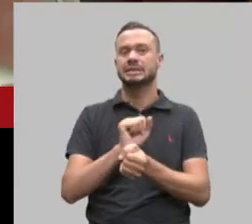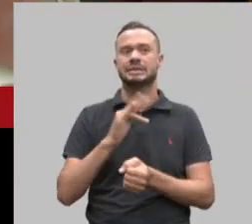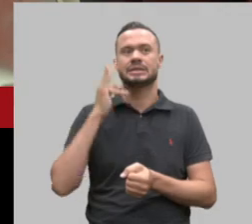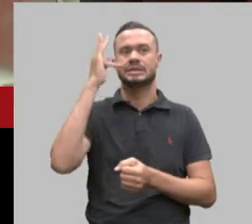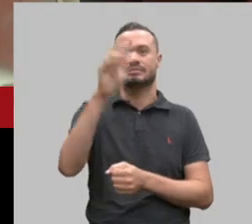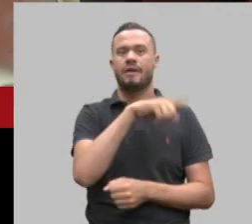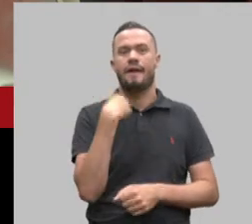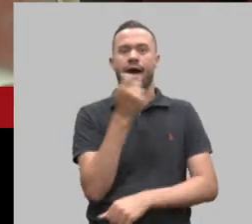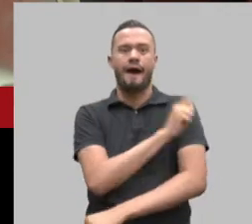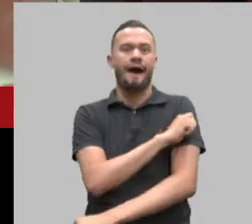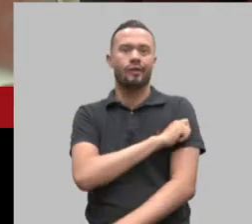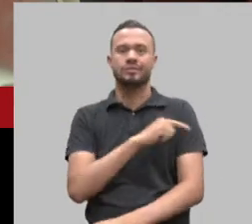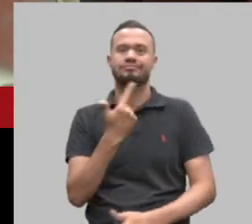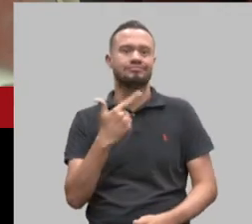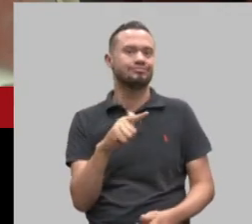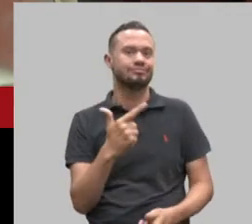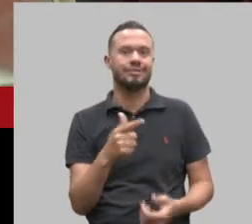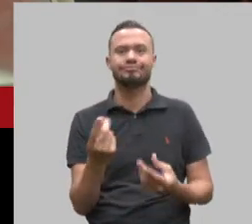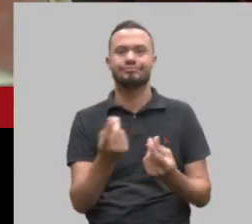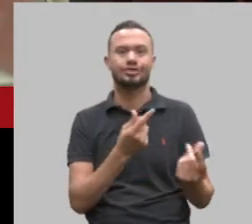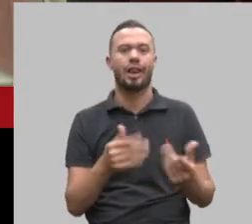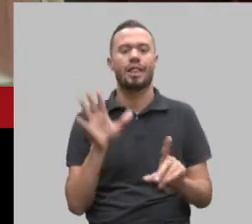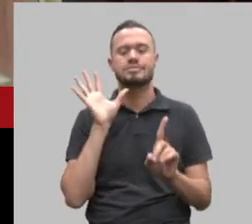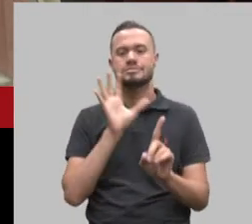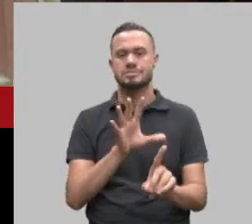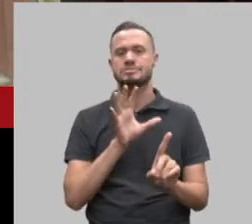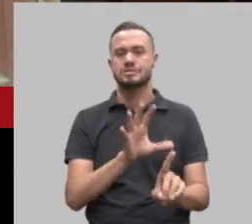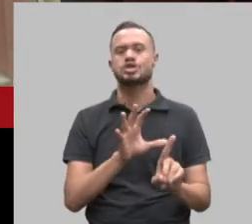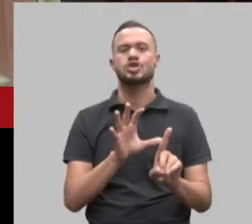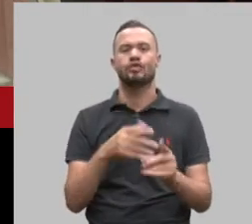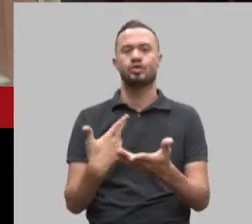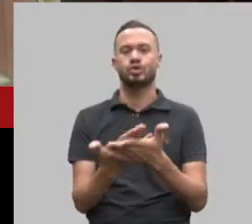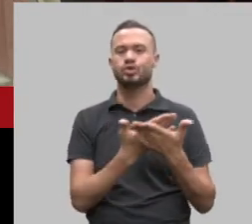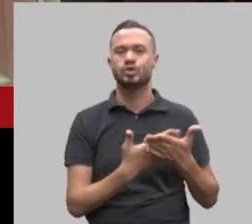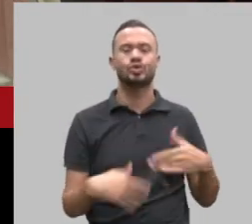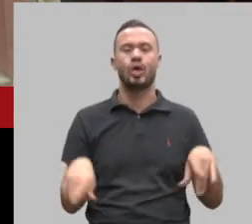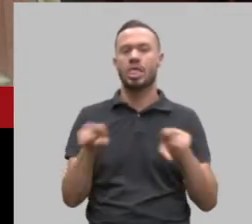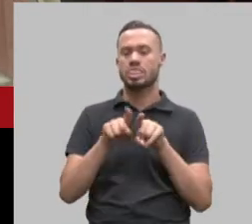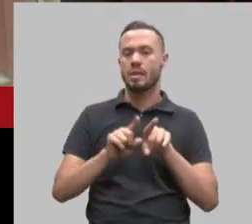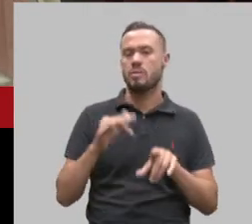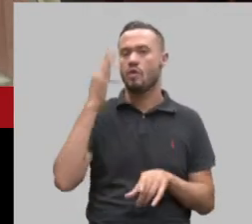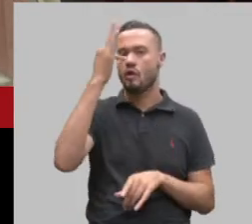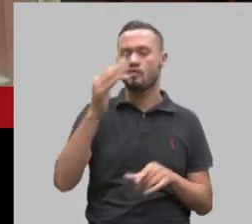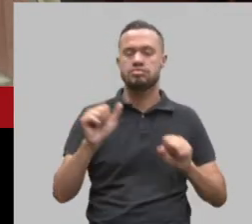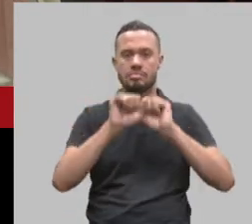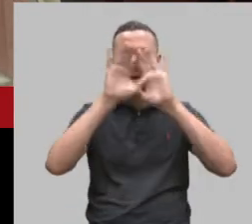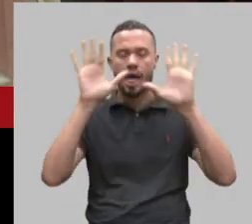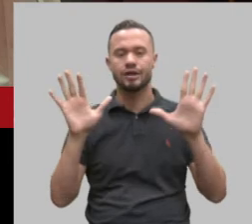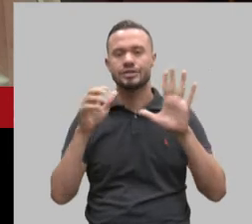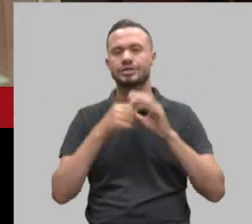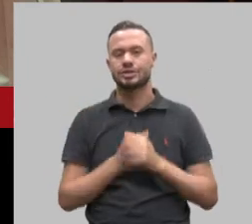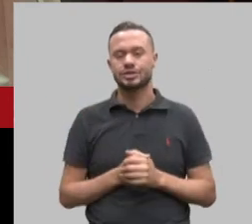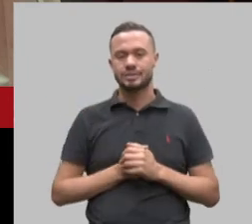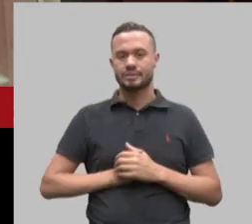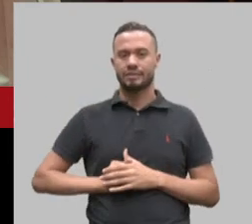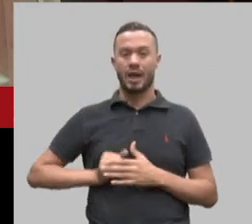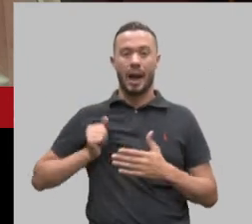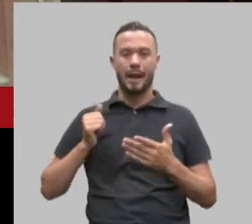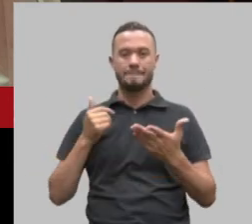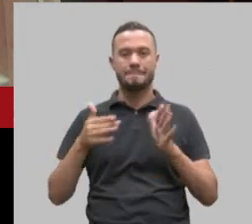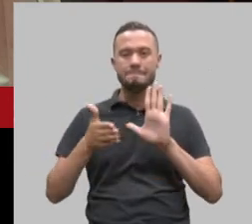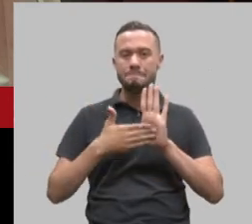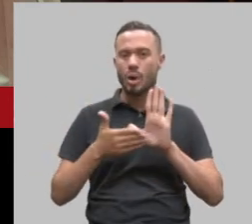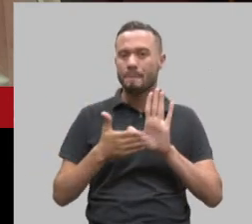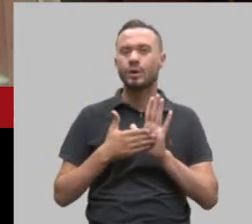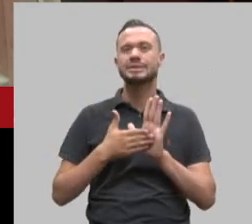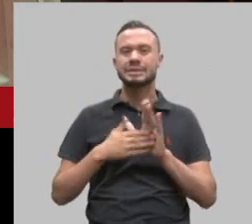negligenciados é um incentivo aos estudos e consequentemente um futuro brilhante essa é uma proposta indispensável que não deve